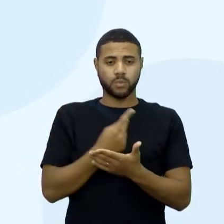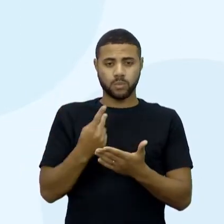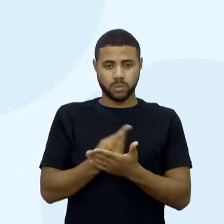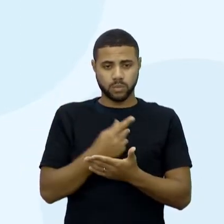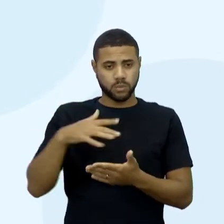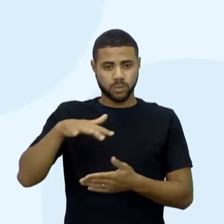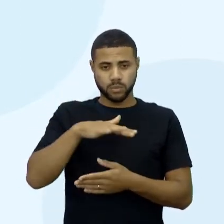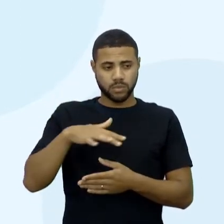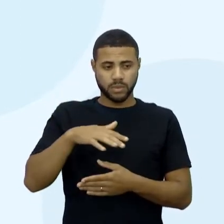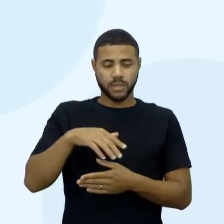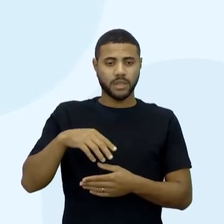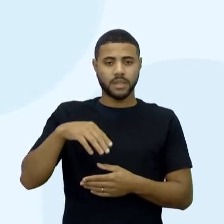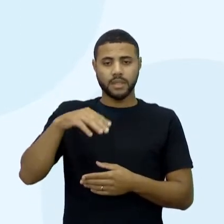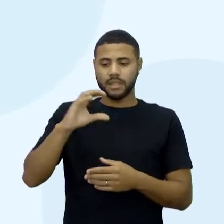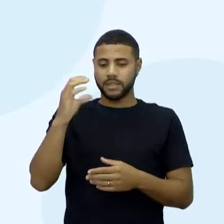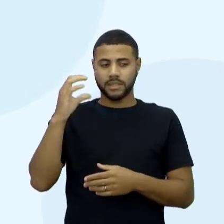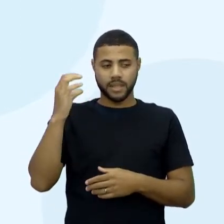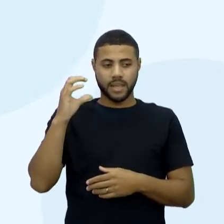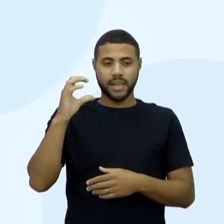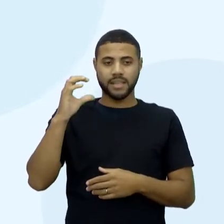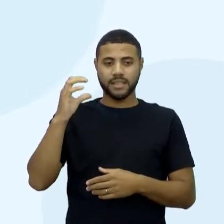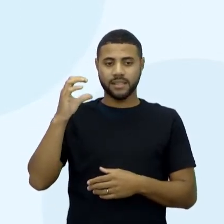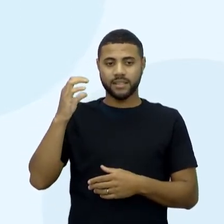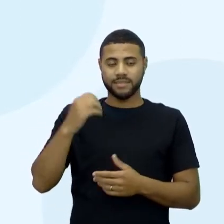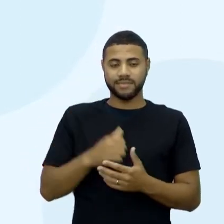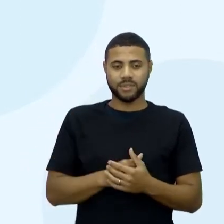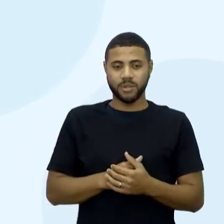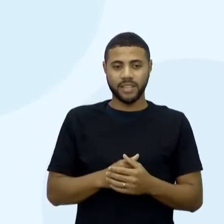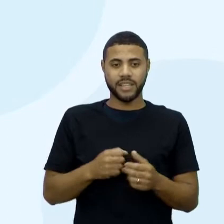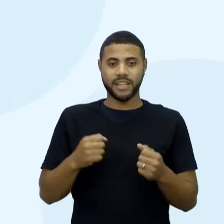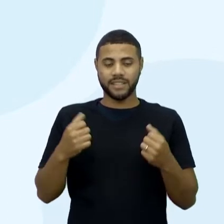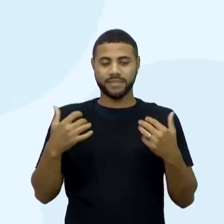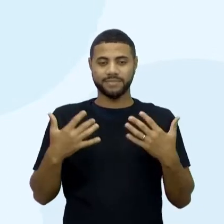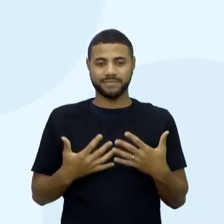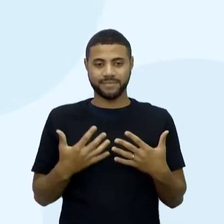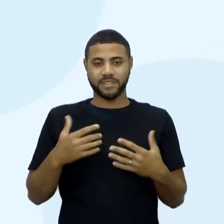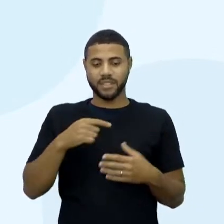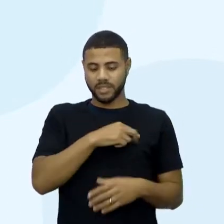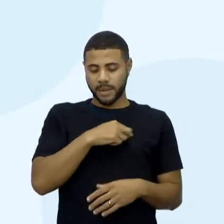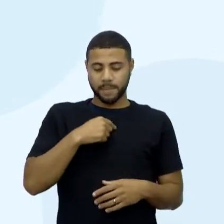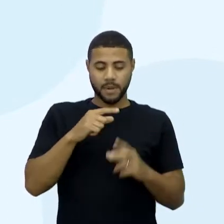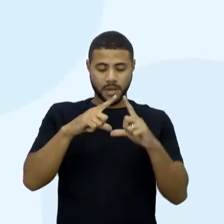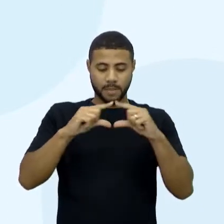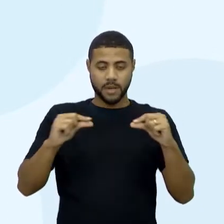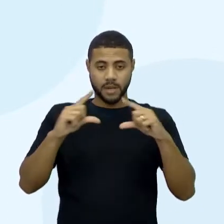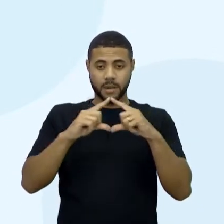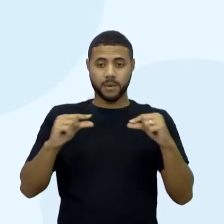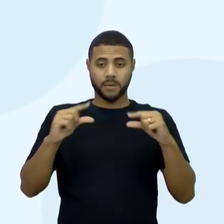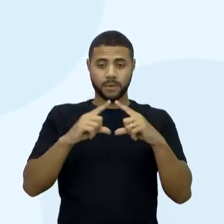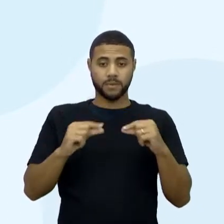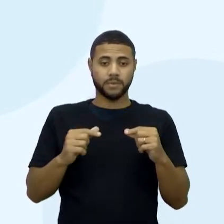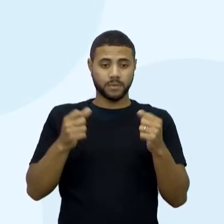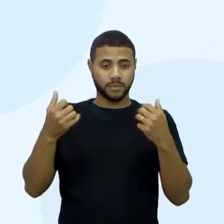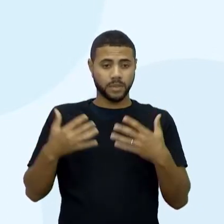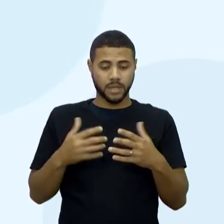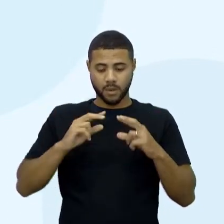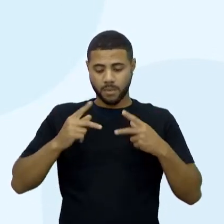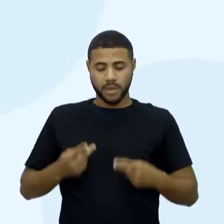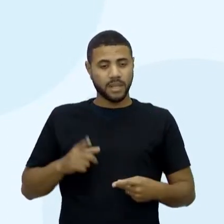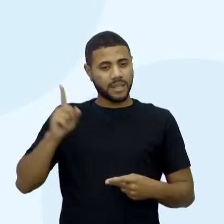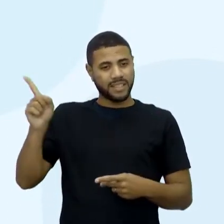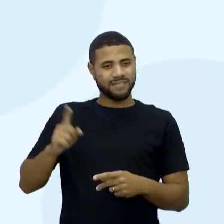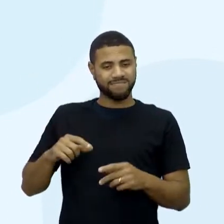que a ciência no regime nazista, também no Japão, né? Em que seres humanos foram submetidos